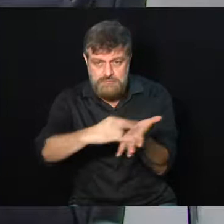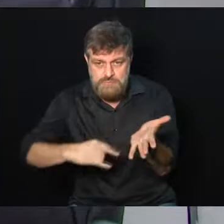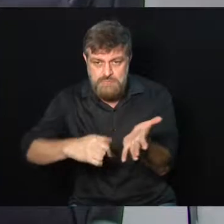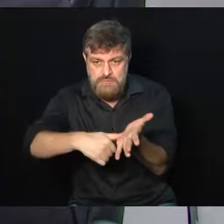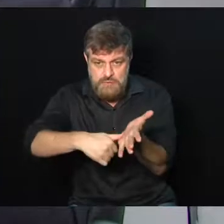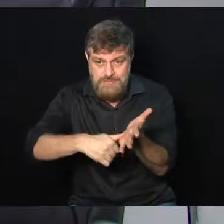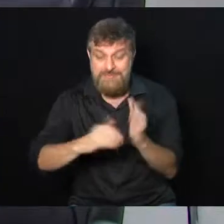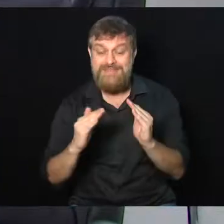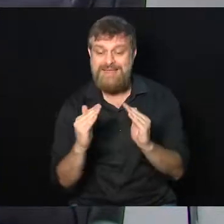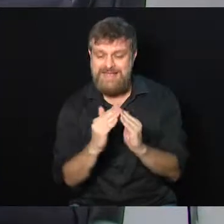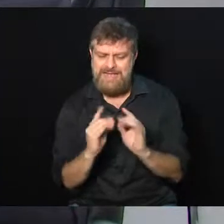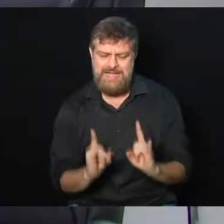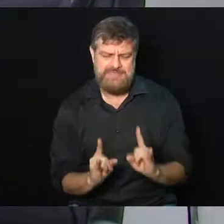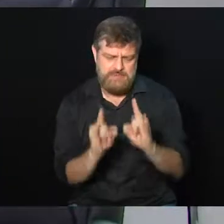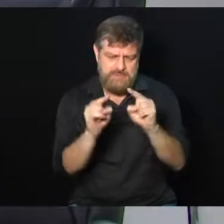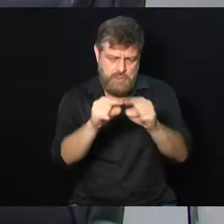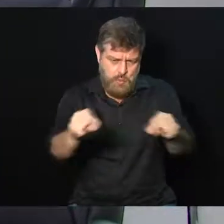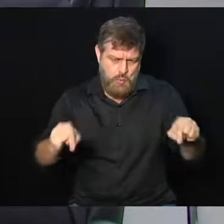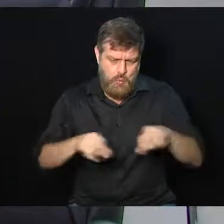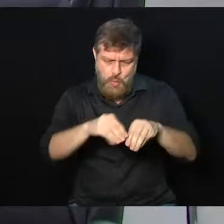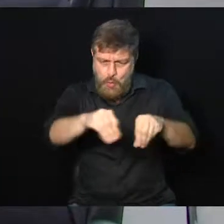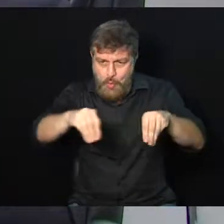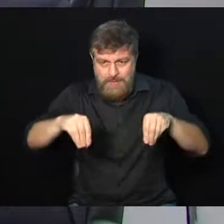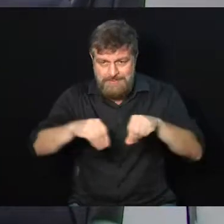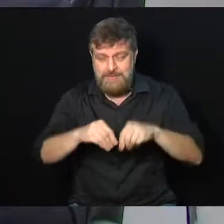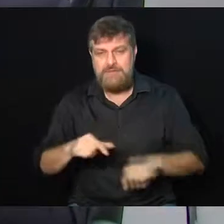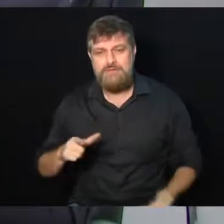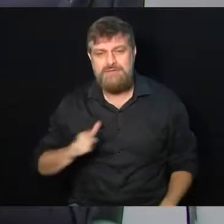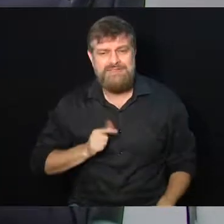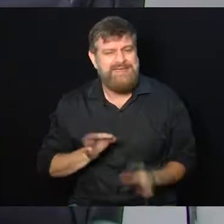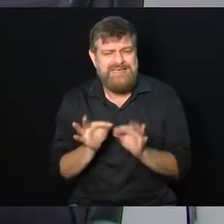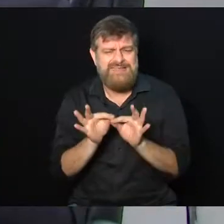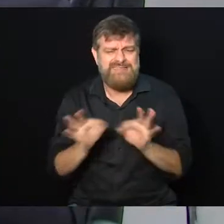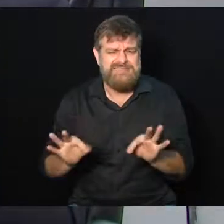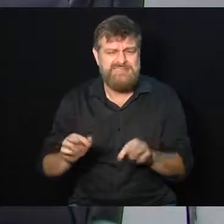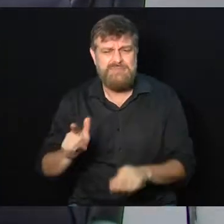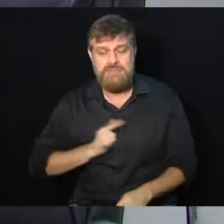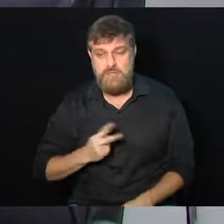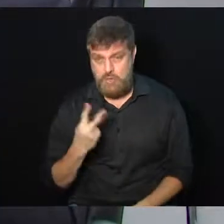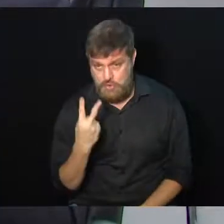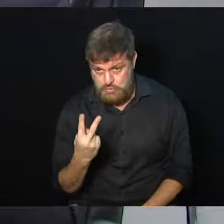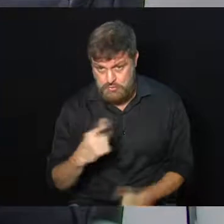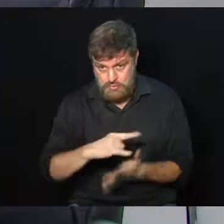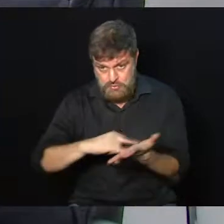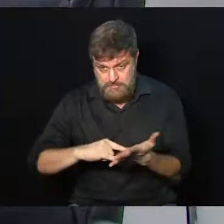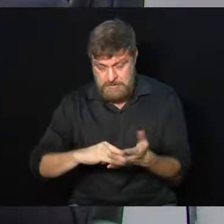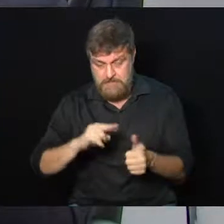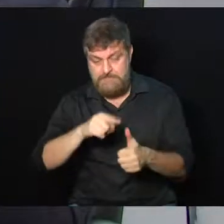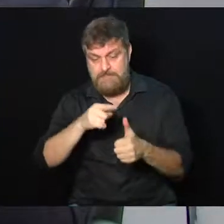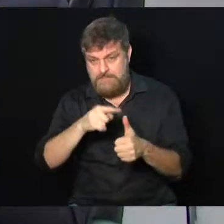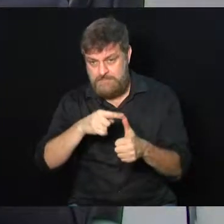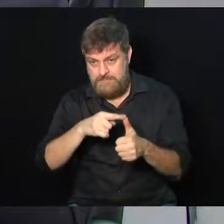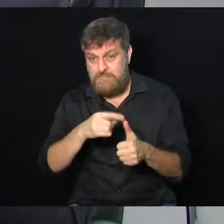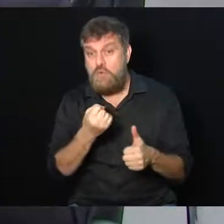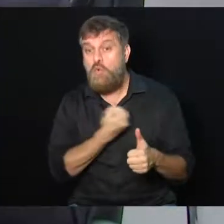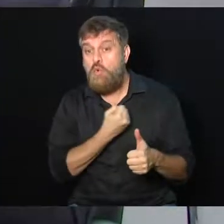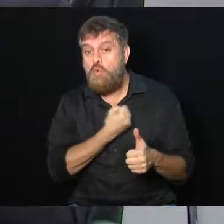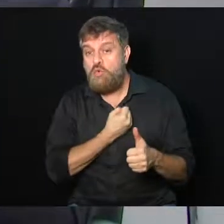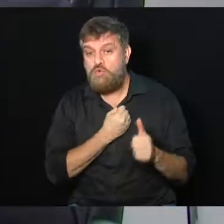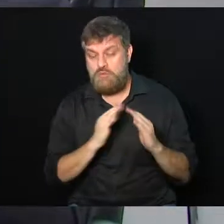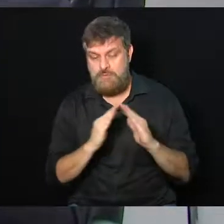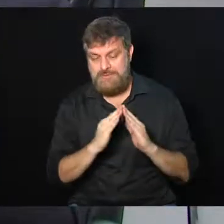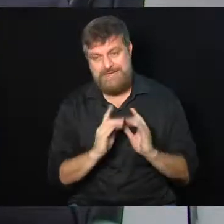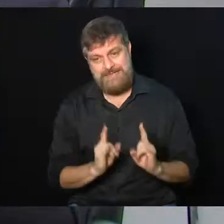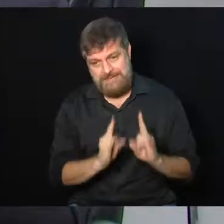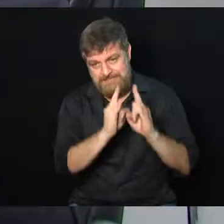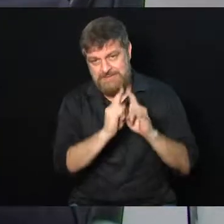do imóvel. Os documentos do imóvel são simples, são 2. 1, a matrícula do imóvel e